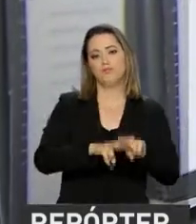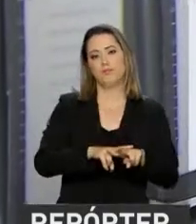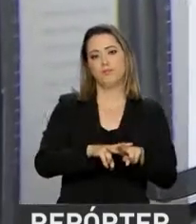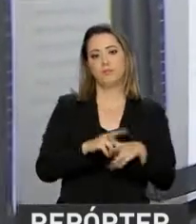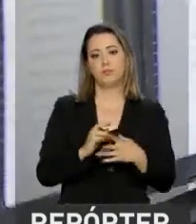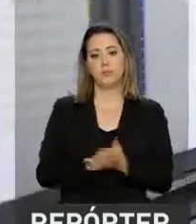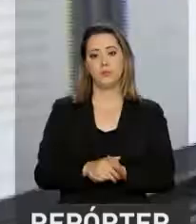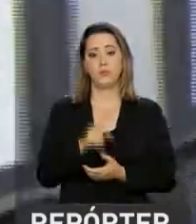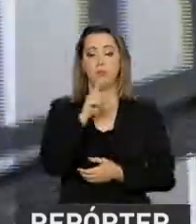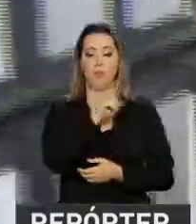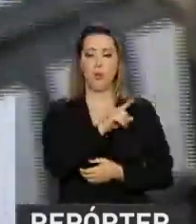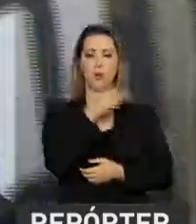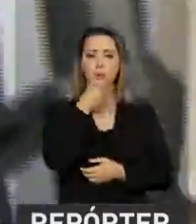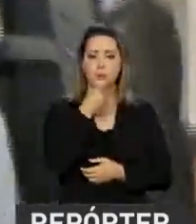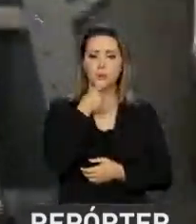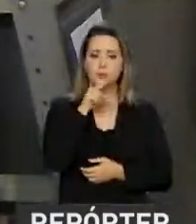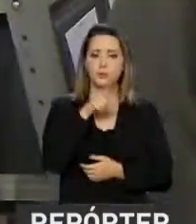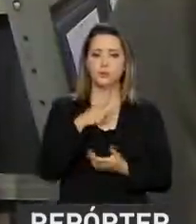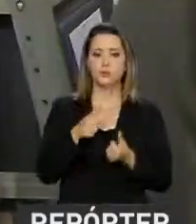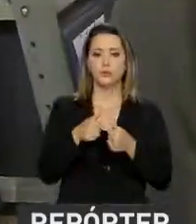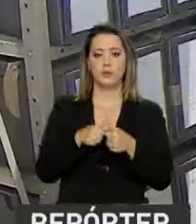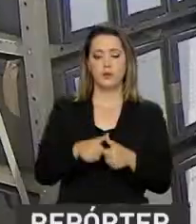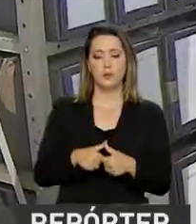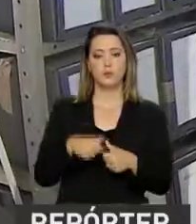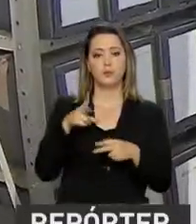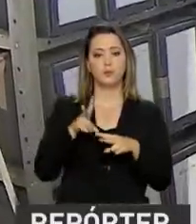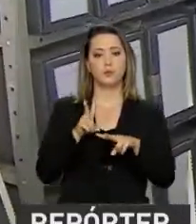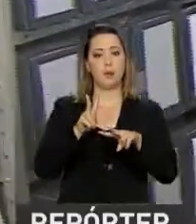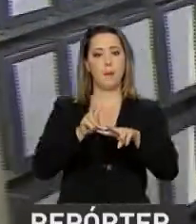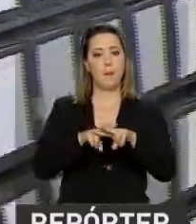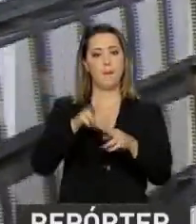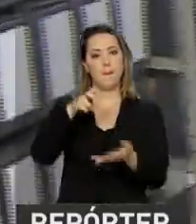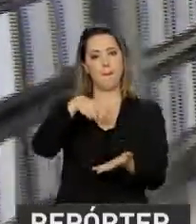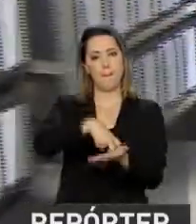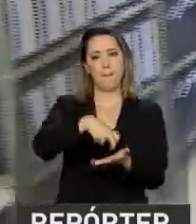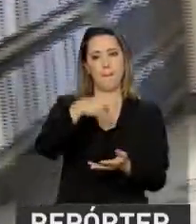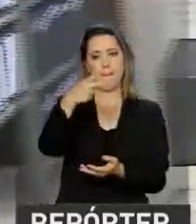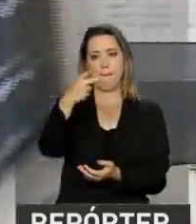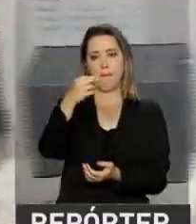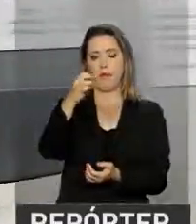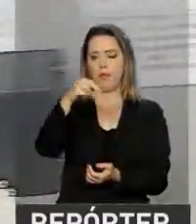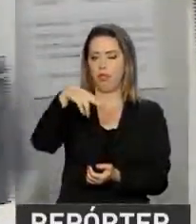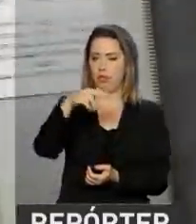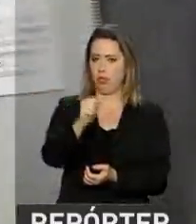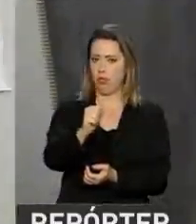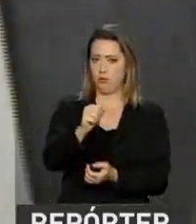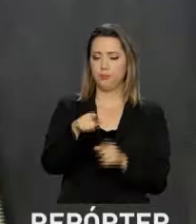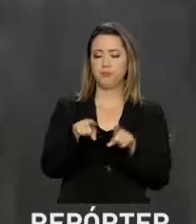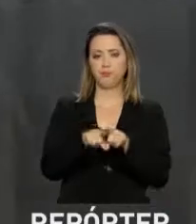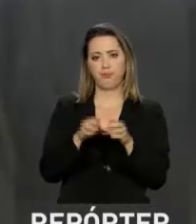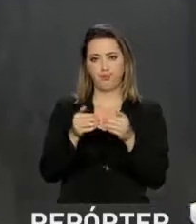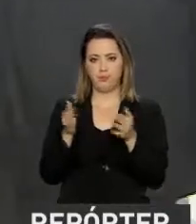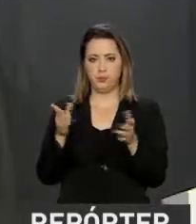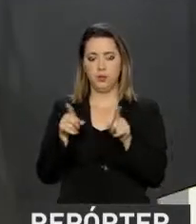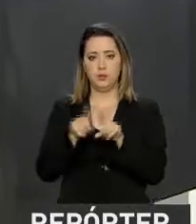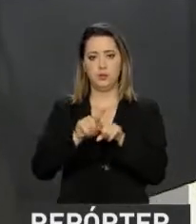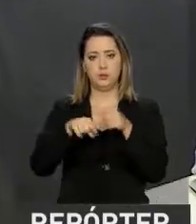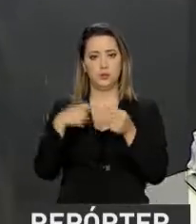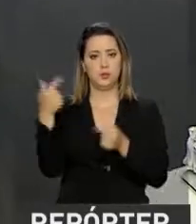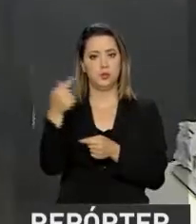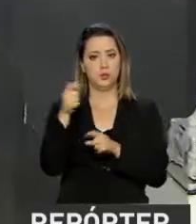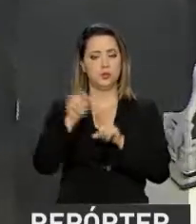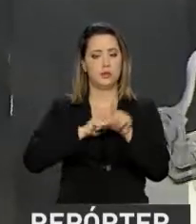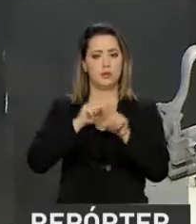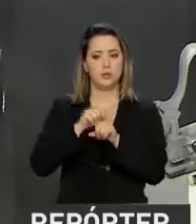José cumpre uma pena em regime semiaberto. Depois de 7 meses batendo de porta em porta em empresas da iniciativa